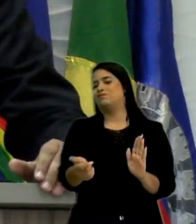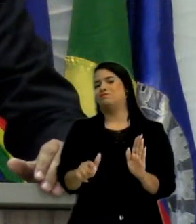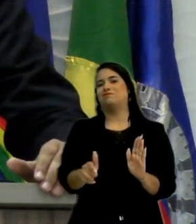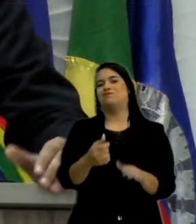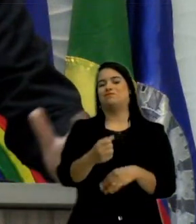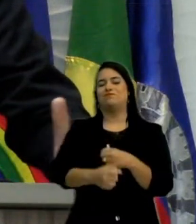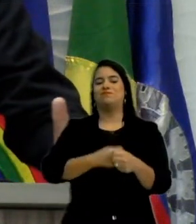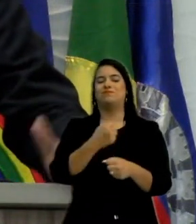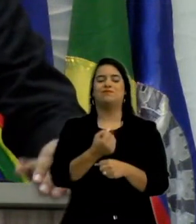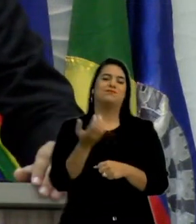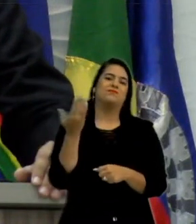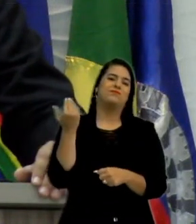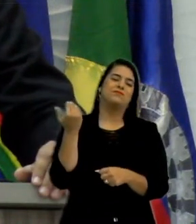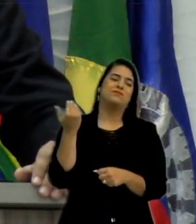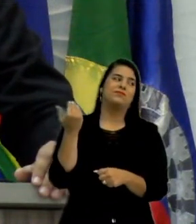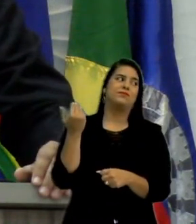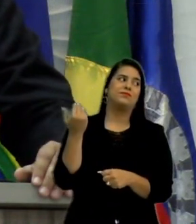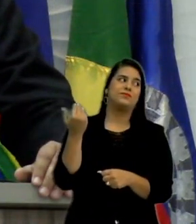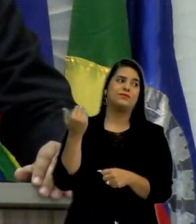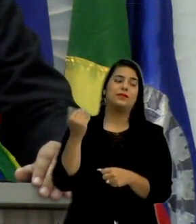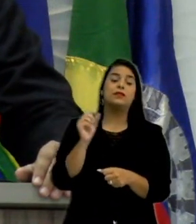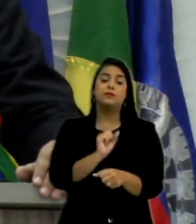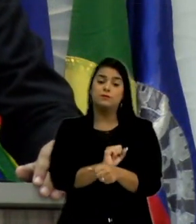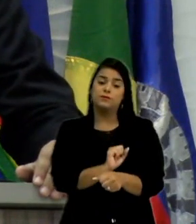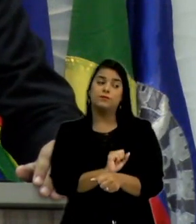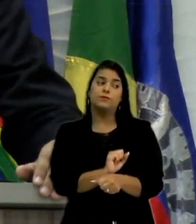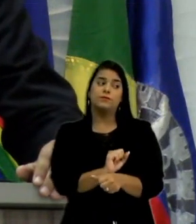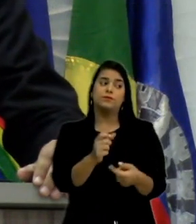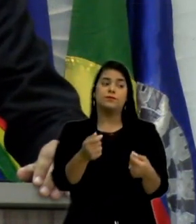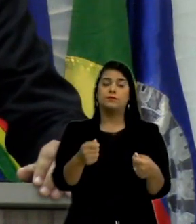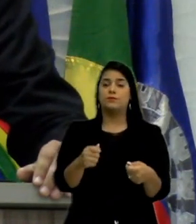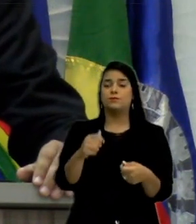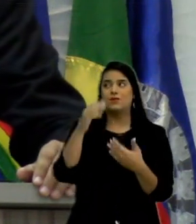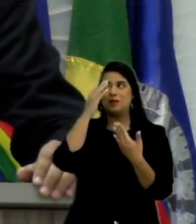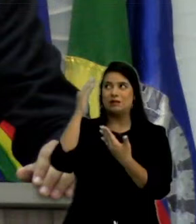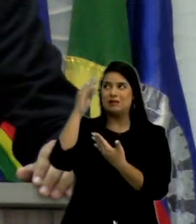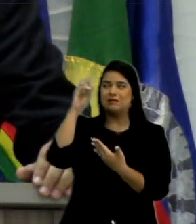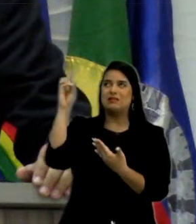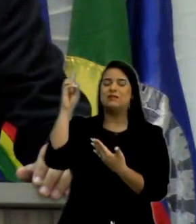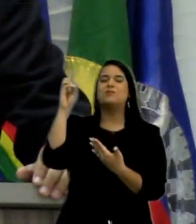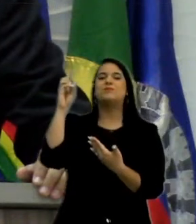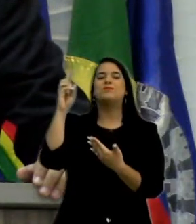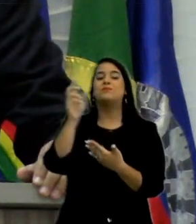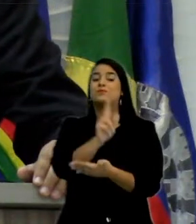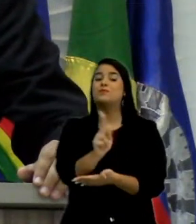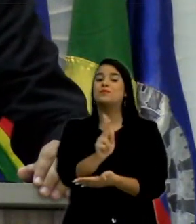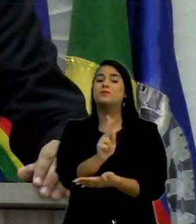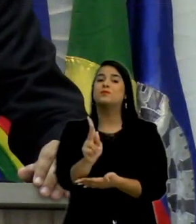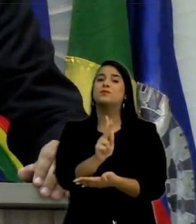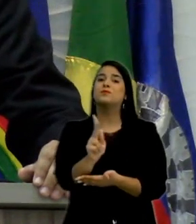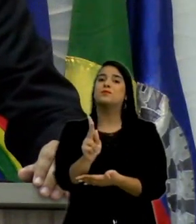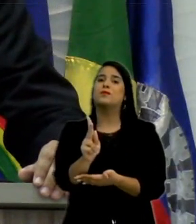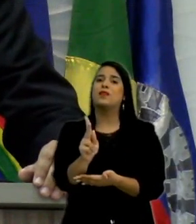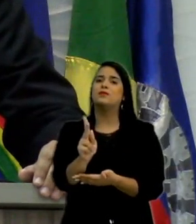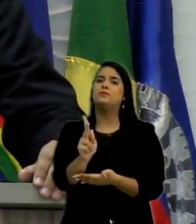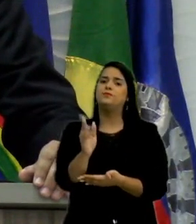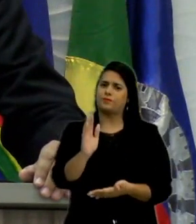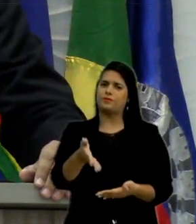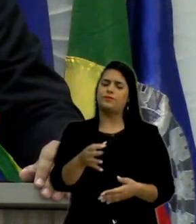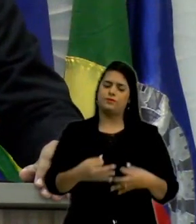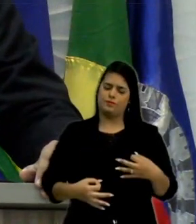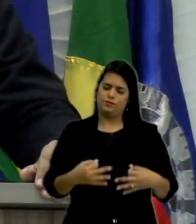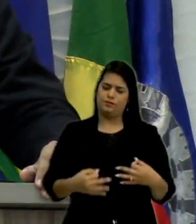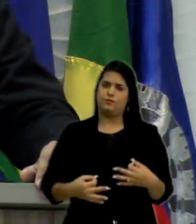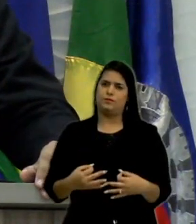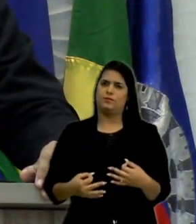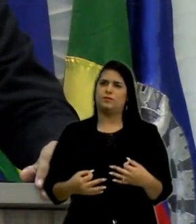passado. Então, vamos esperar. Graças a Deus, os professores entraram na justiça para